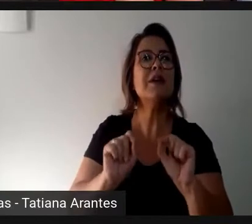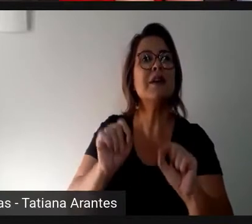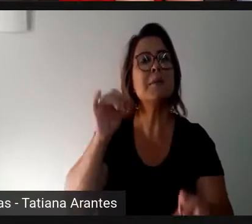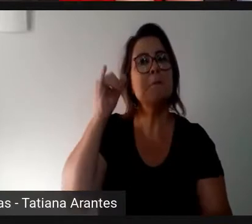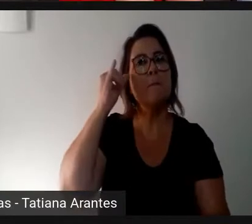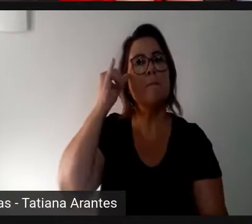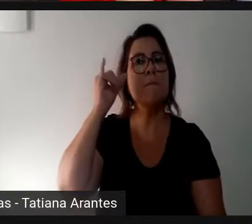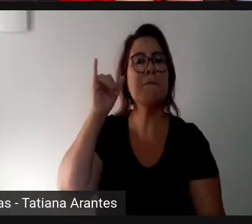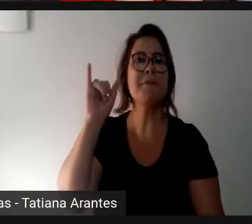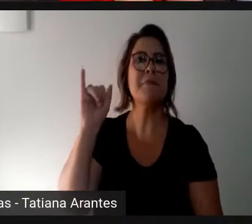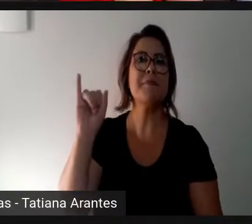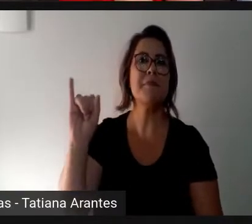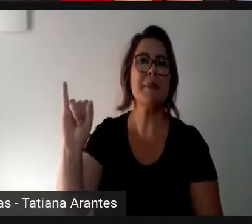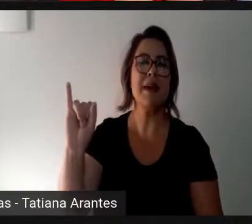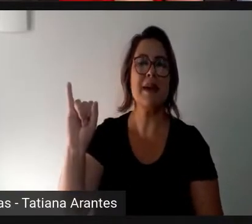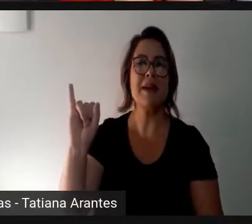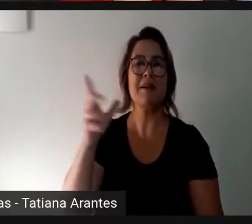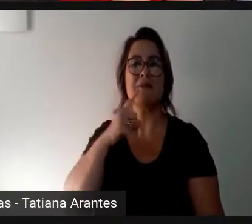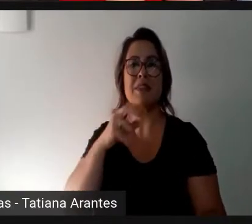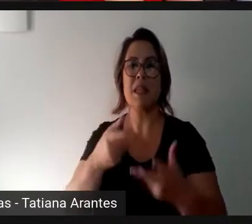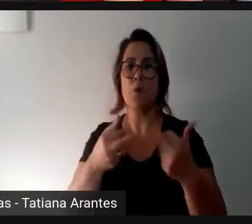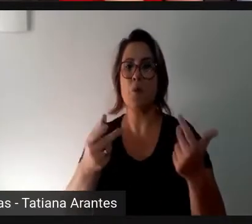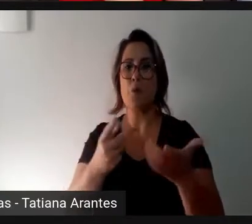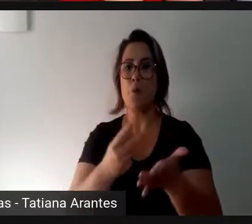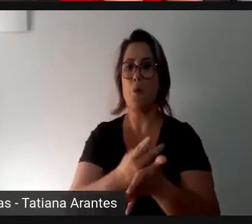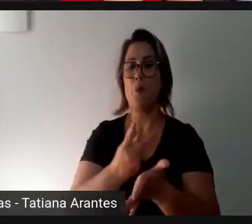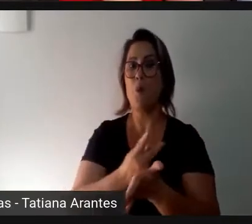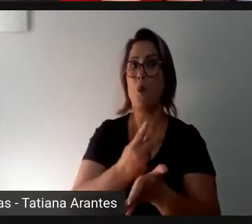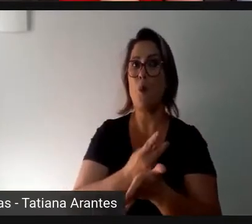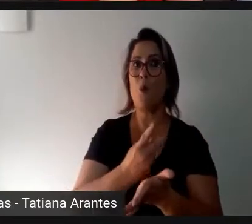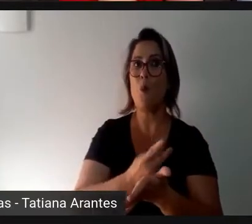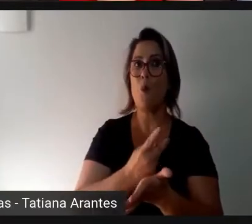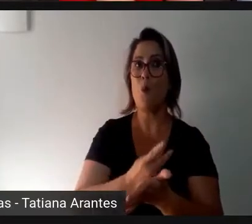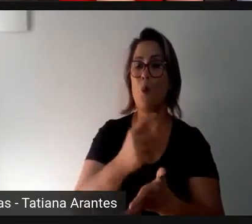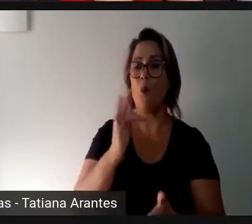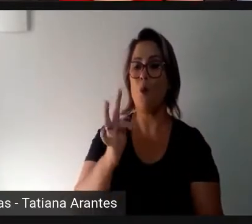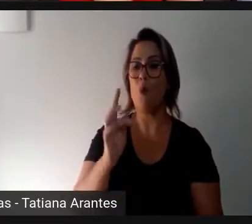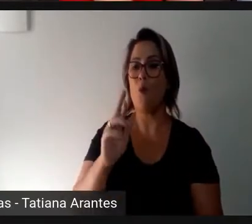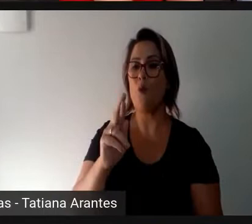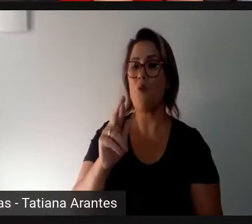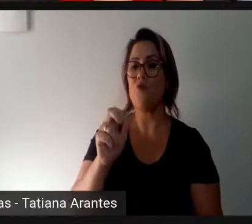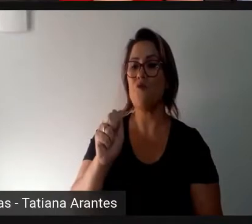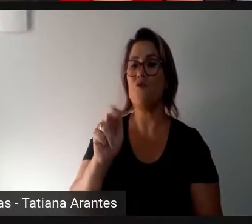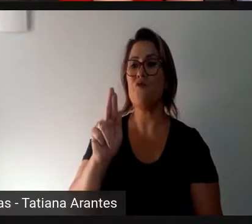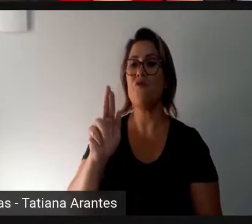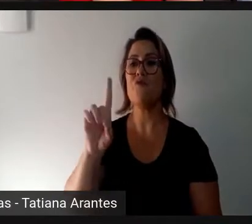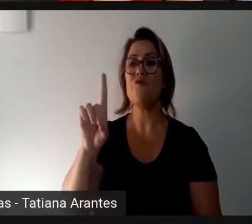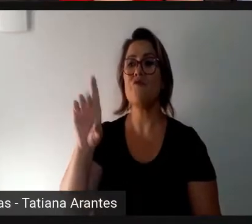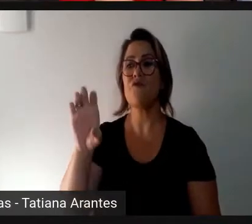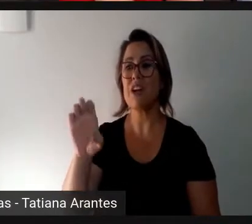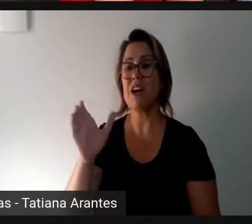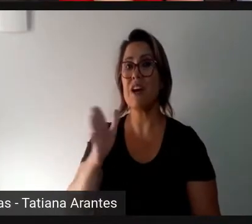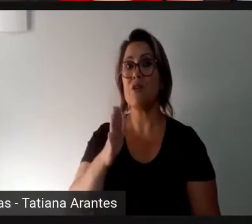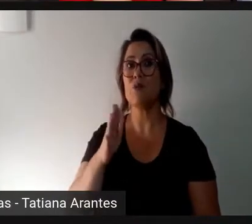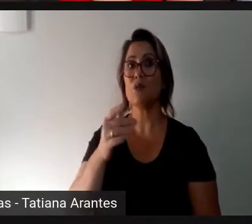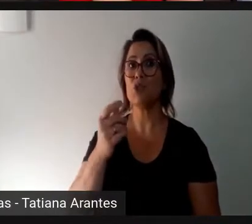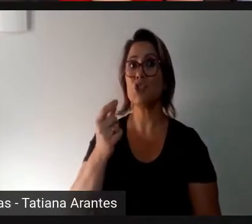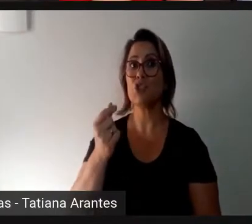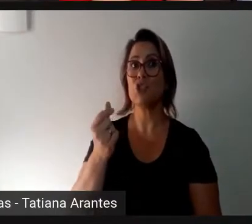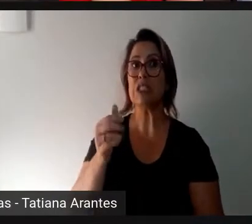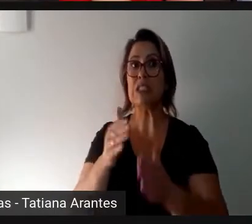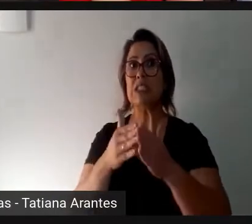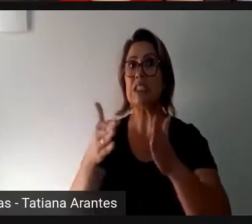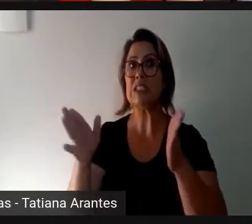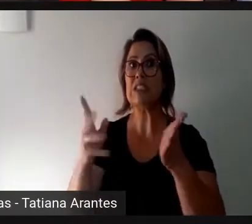né, irregularidades, atos ilícitos, fraudes e desvios. Então, ele fechou muito para a questão